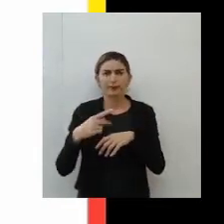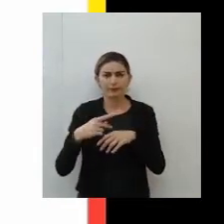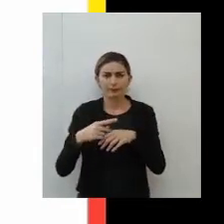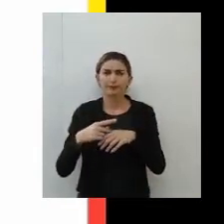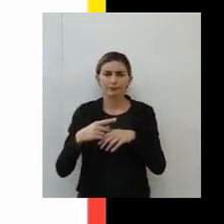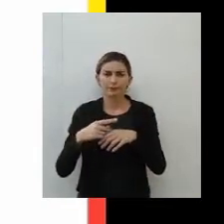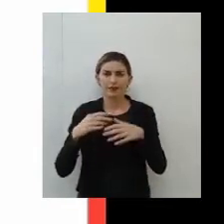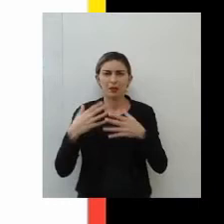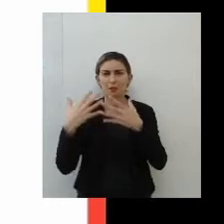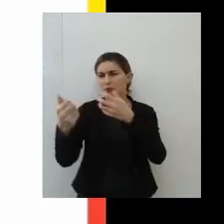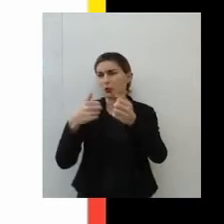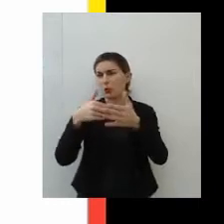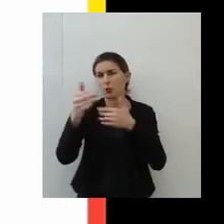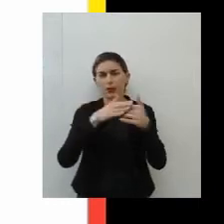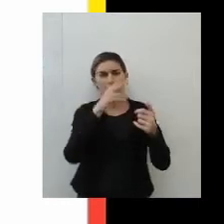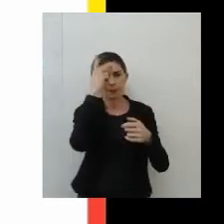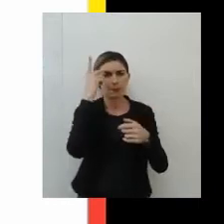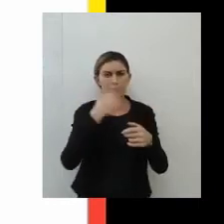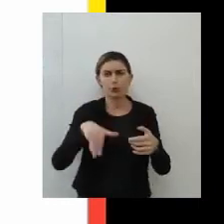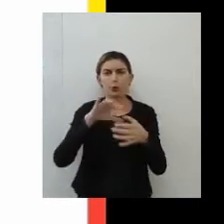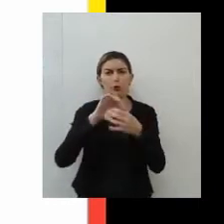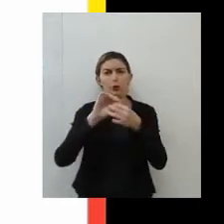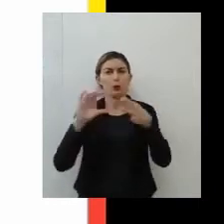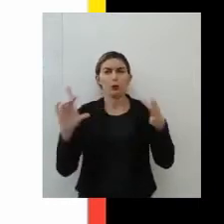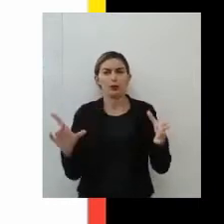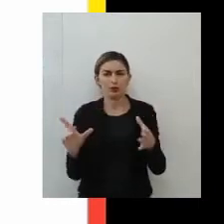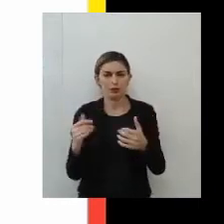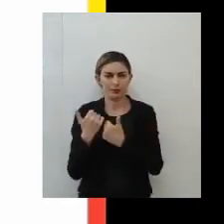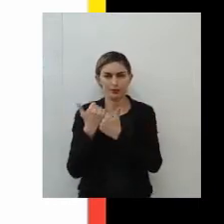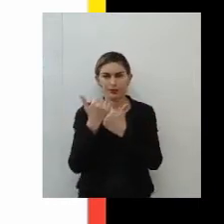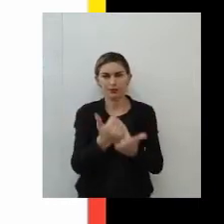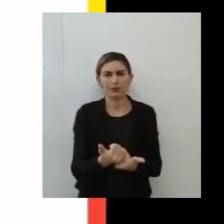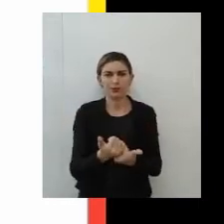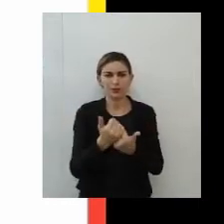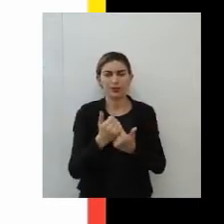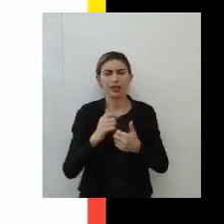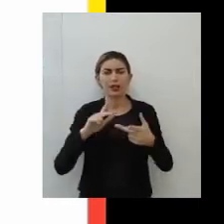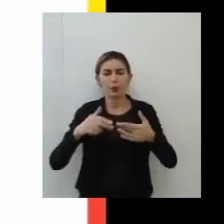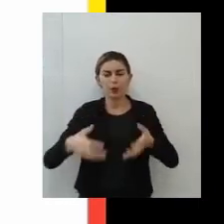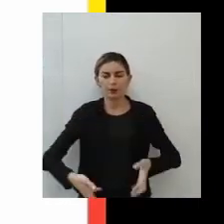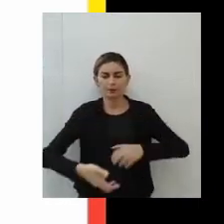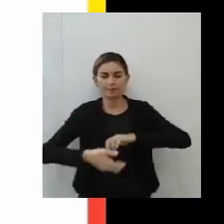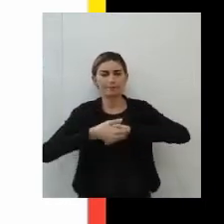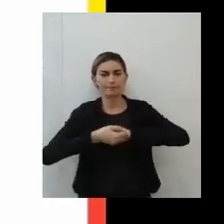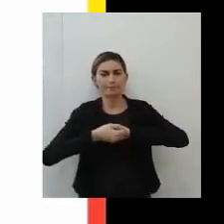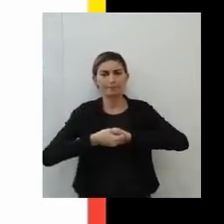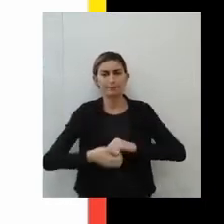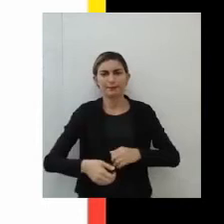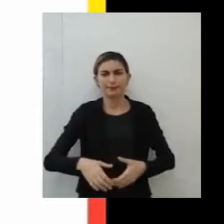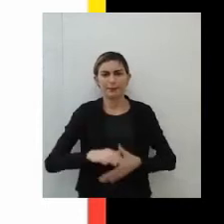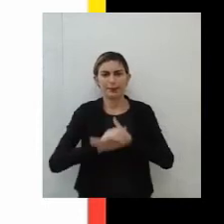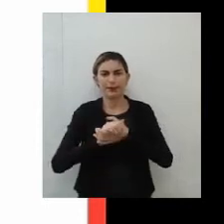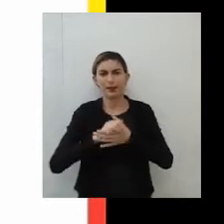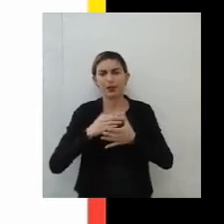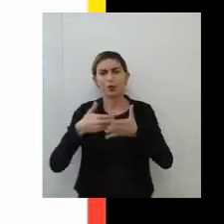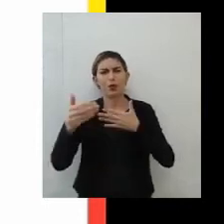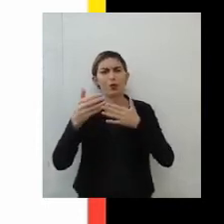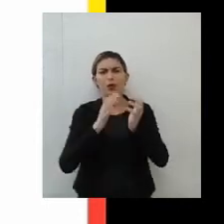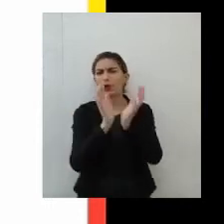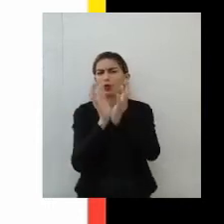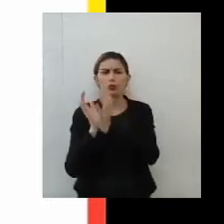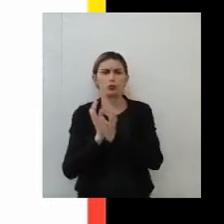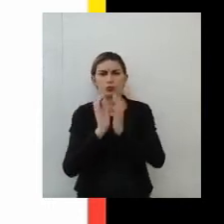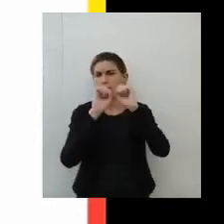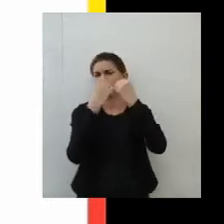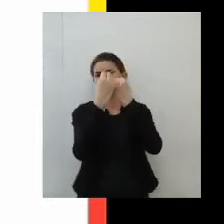democrática. Tá? E muitas vezes era representada como de mãos dadas com várias classes sociais.